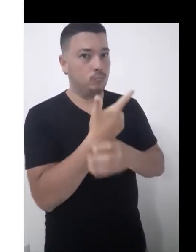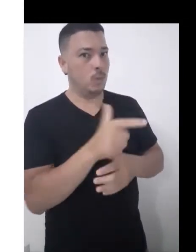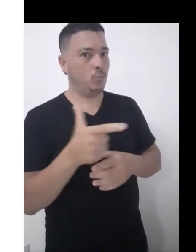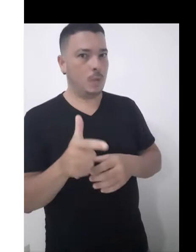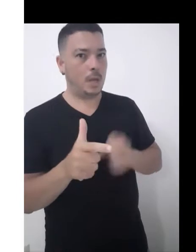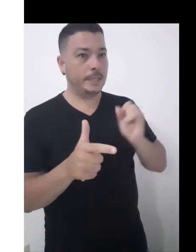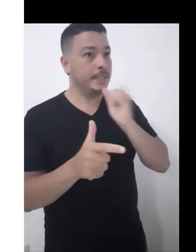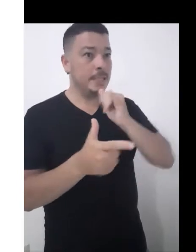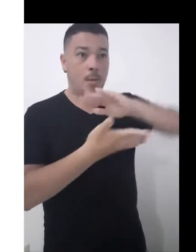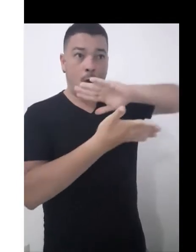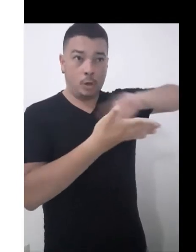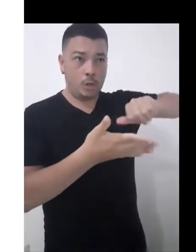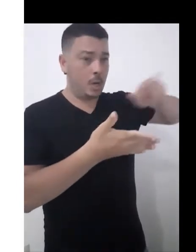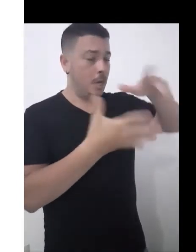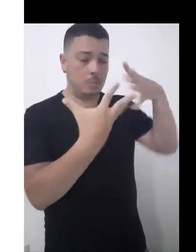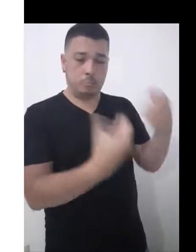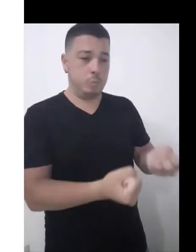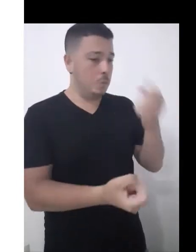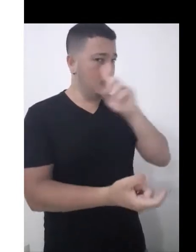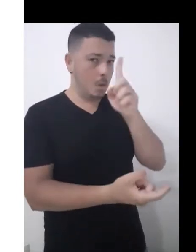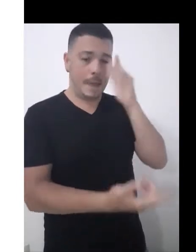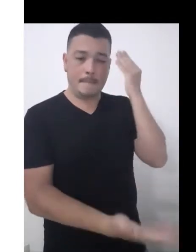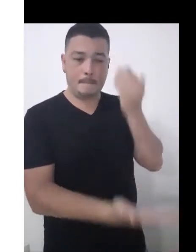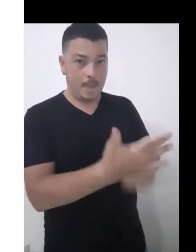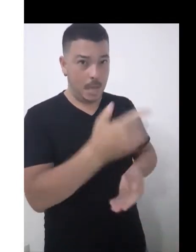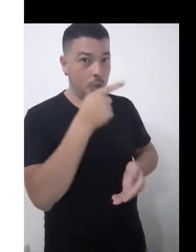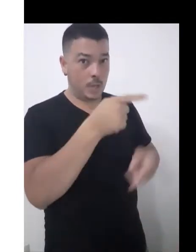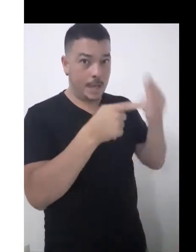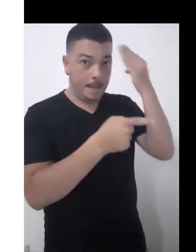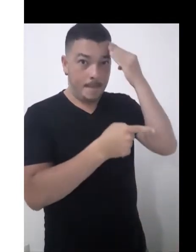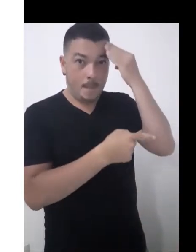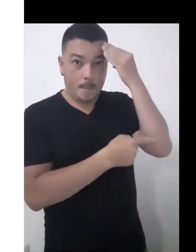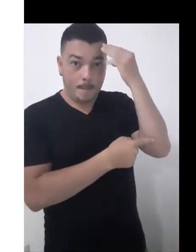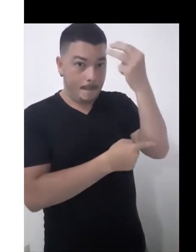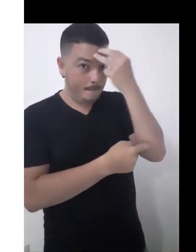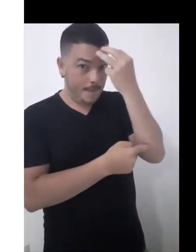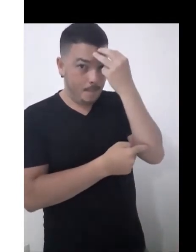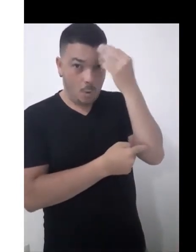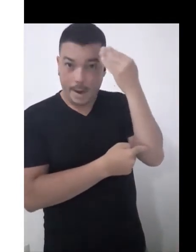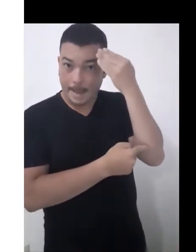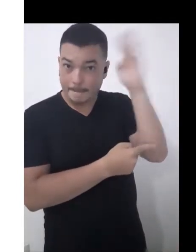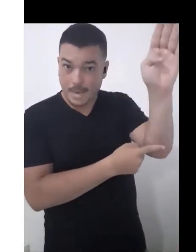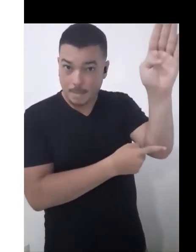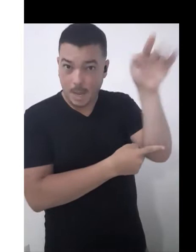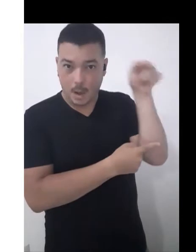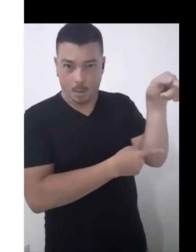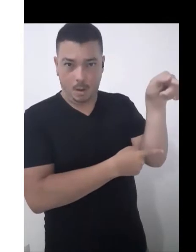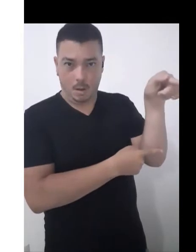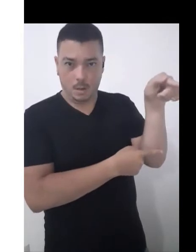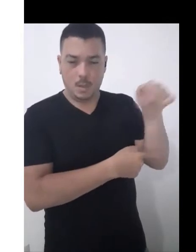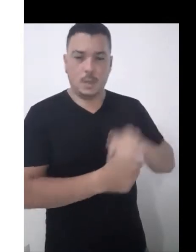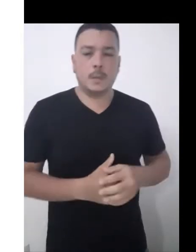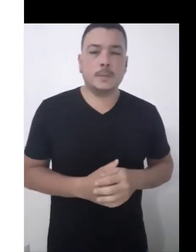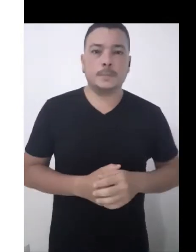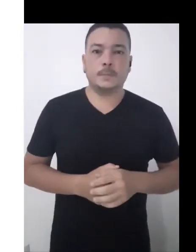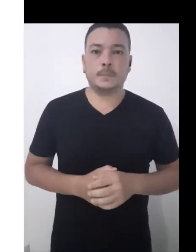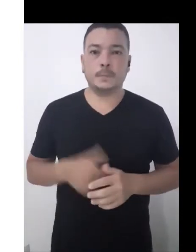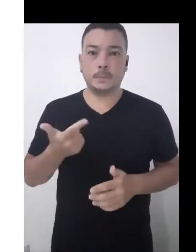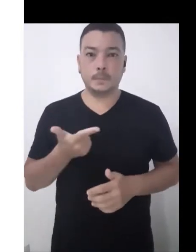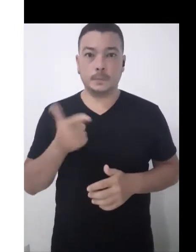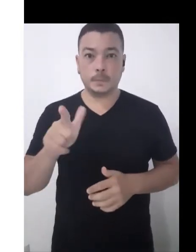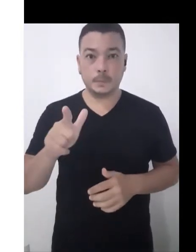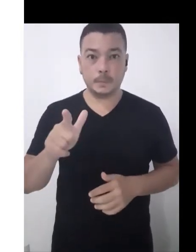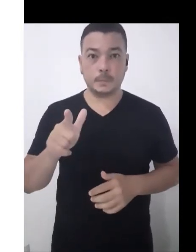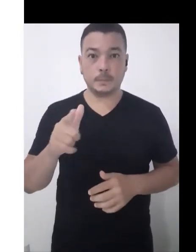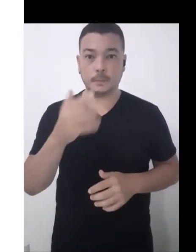eu retiro do que estava lá, ou termino de fornecimento de energia elétrica, eu apago o que estava nela. O outro ponto é que a